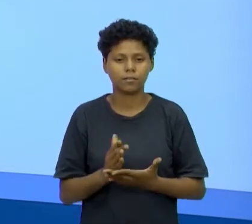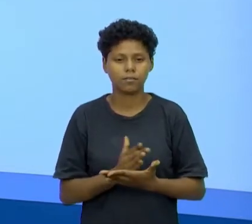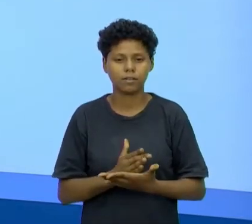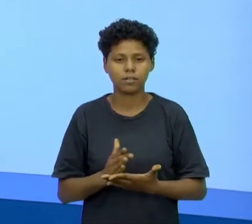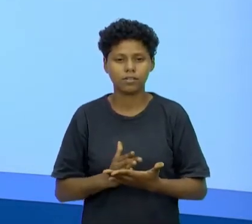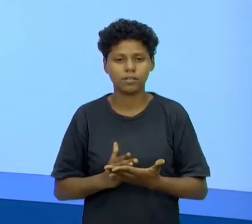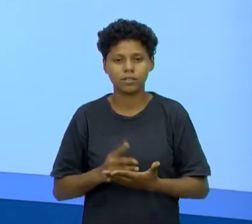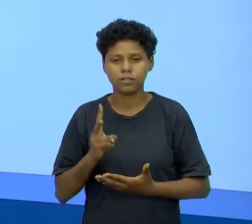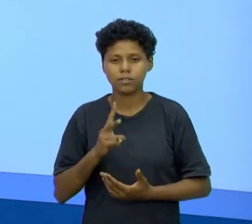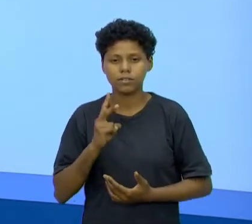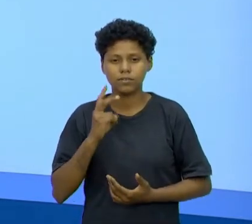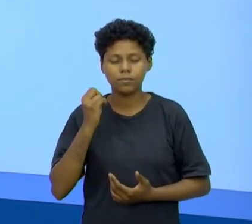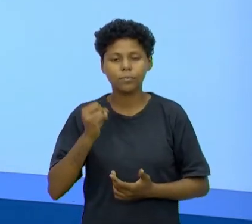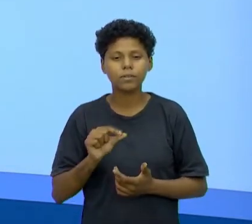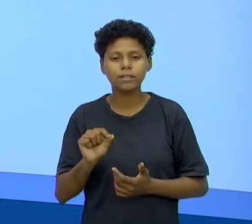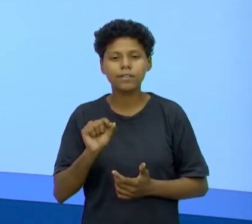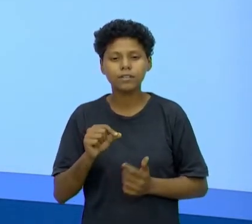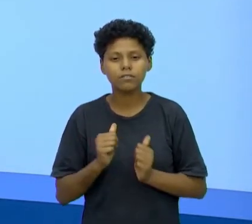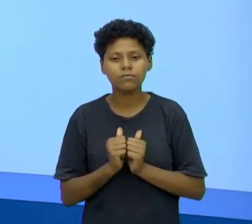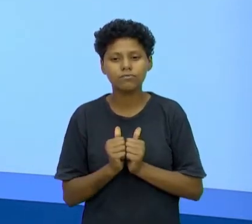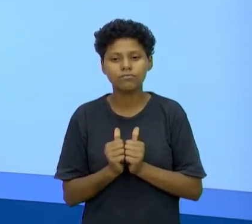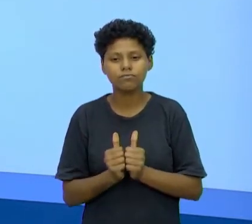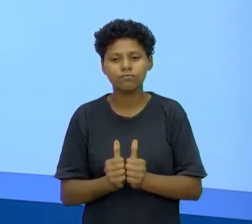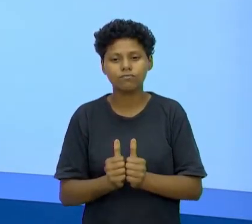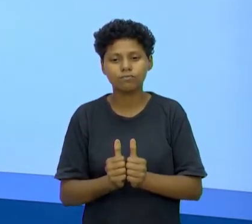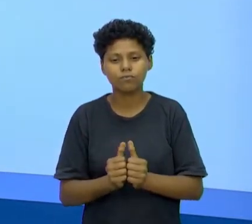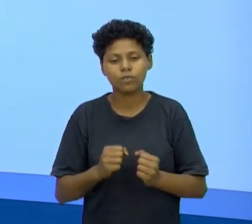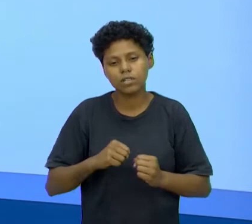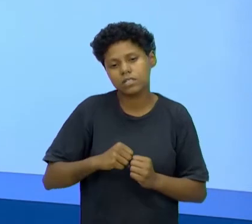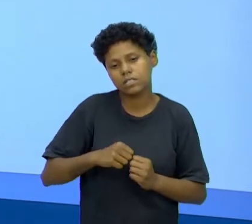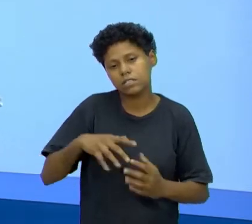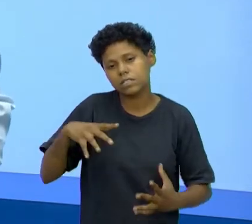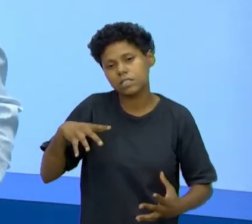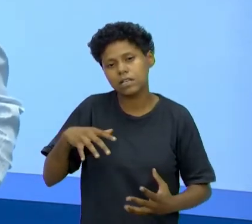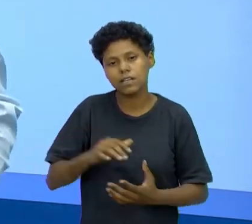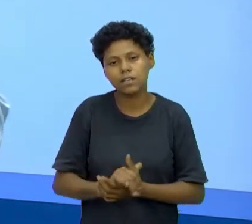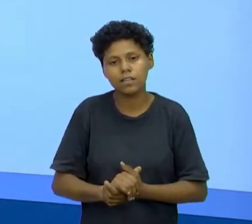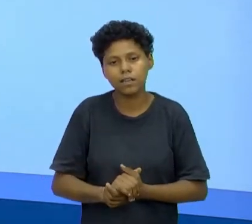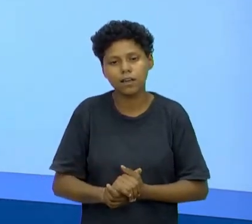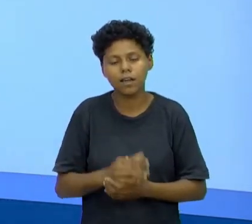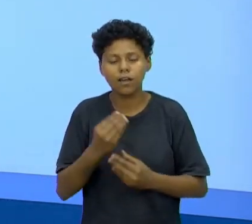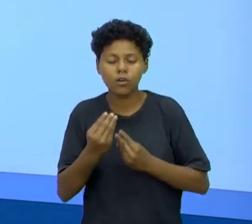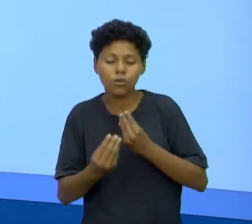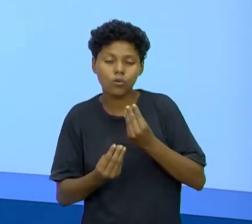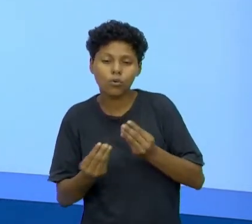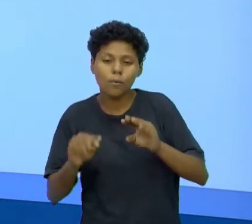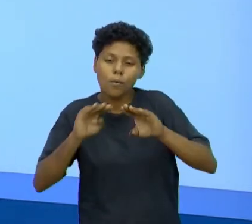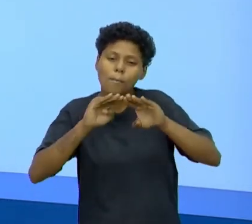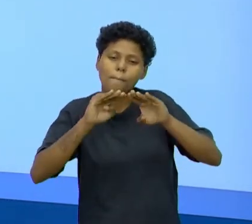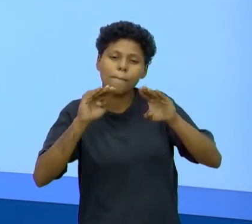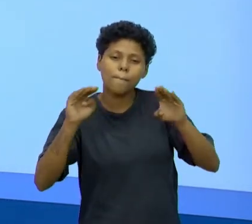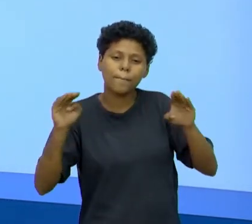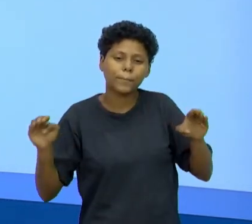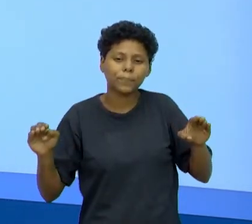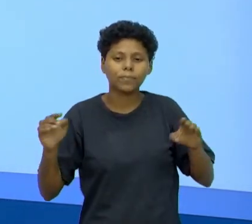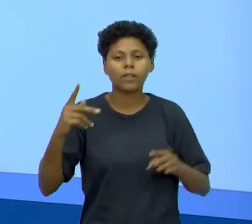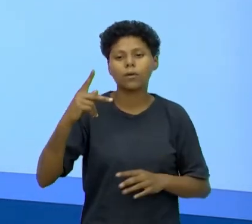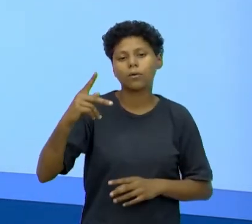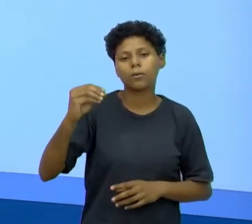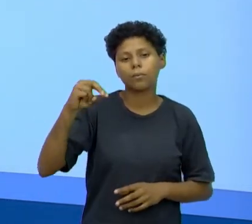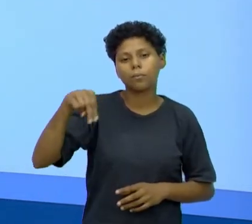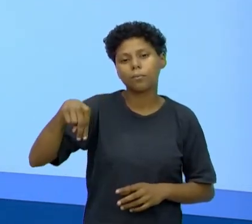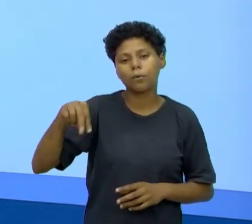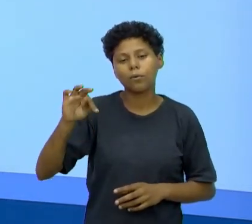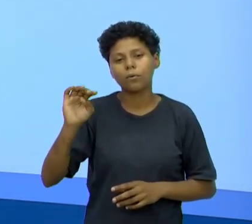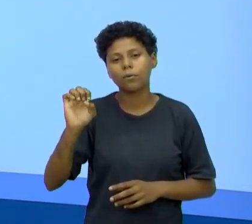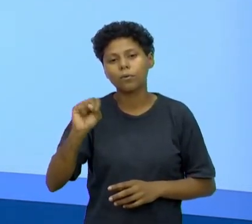que unidos criam estruturas como pontes, não obstáculos. Pegou a ideia